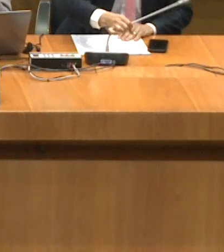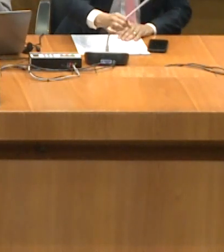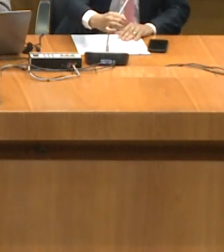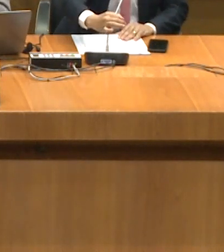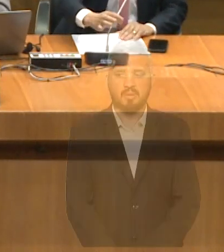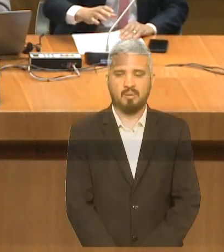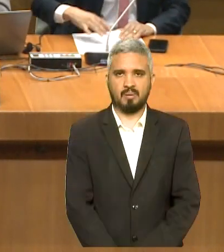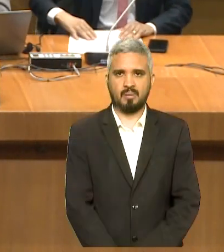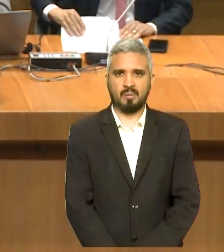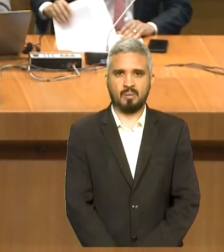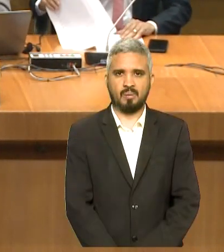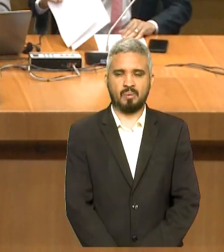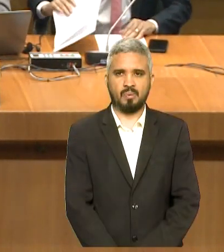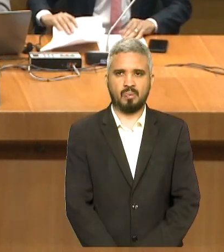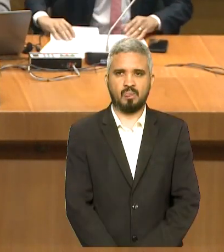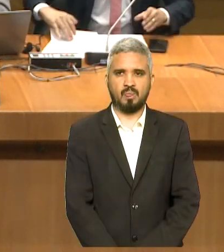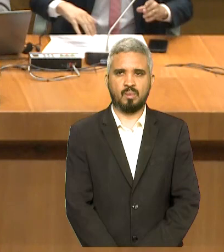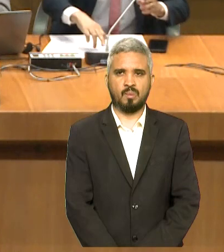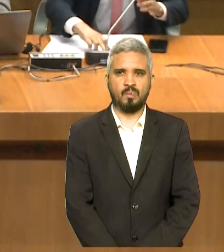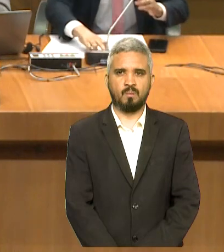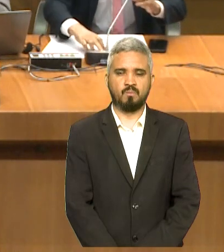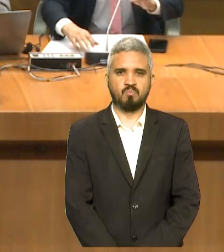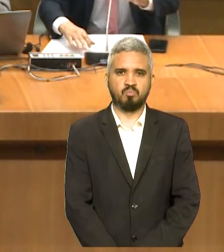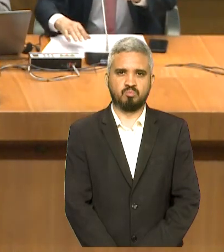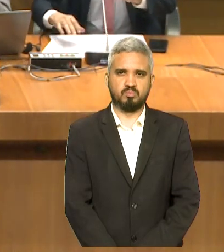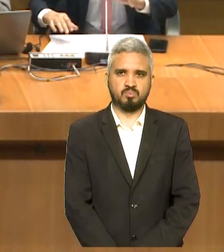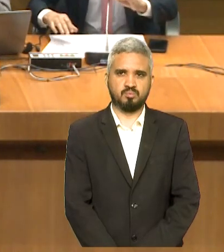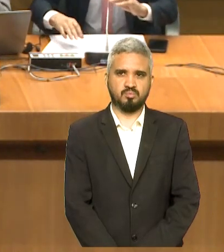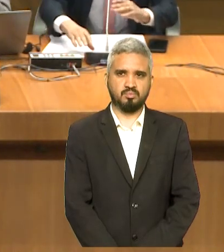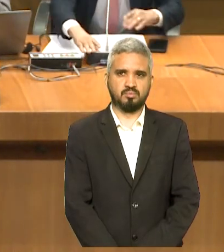bíblico e da ata da sessão anterior.